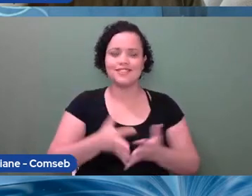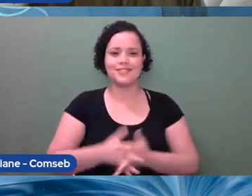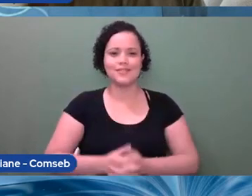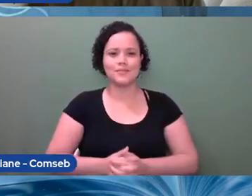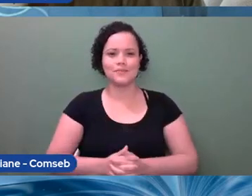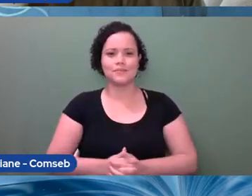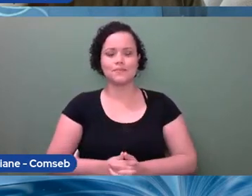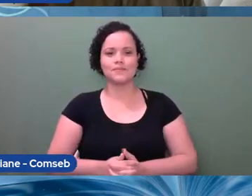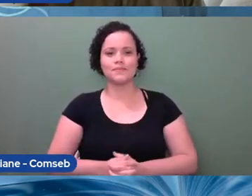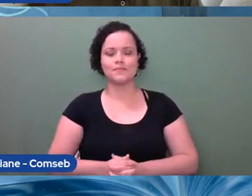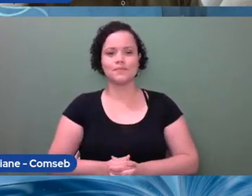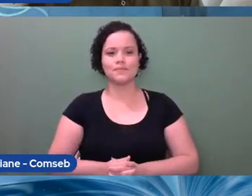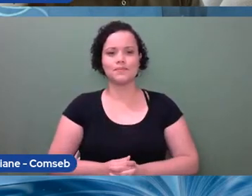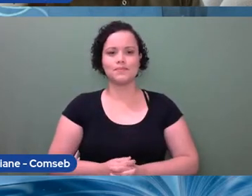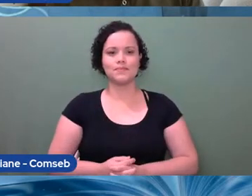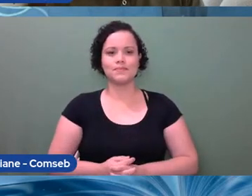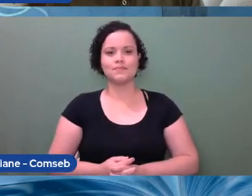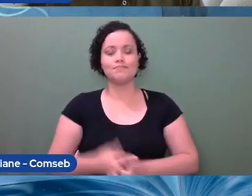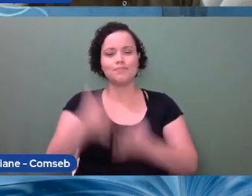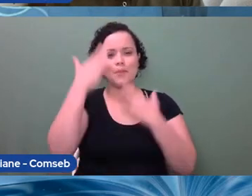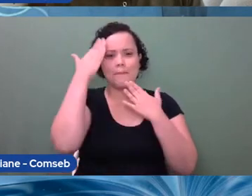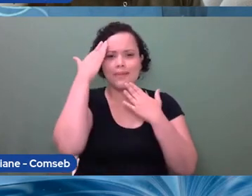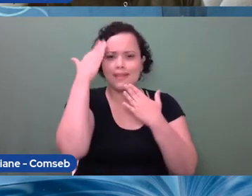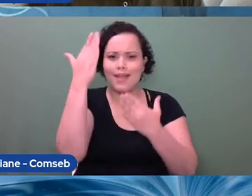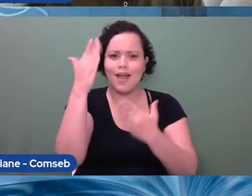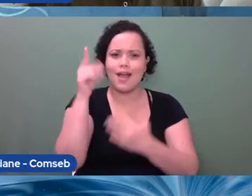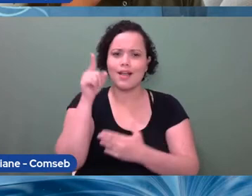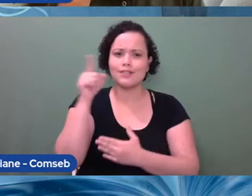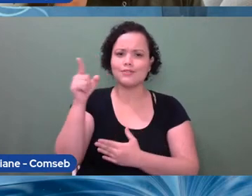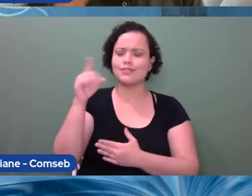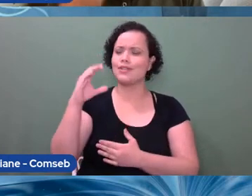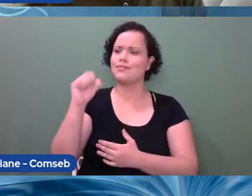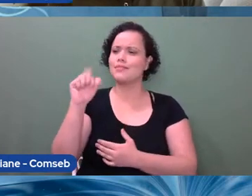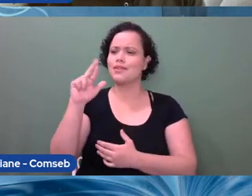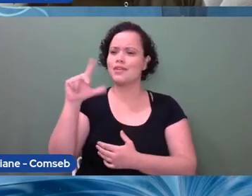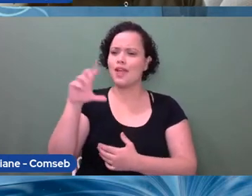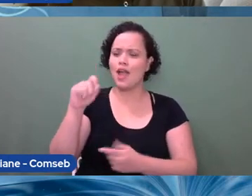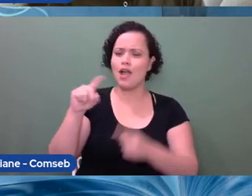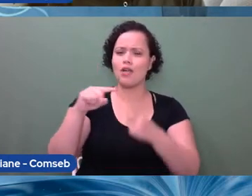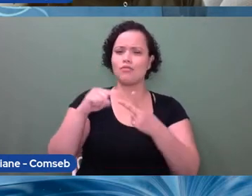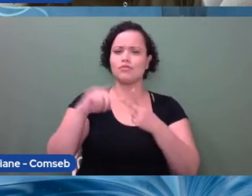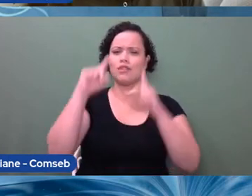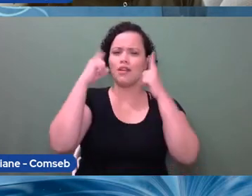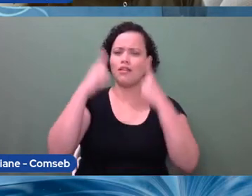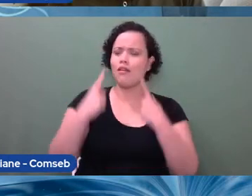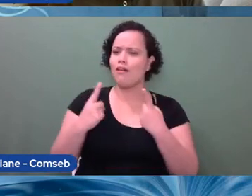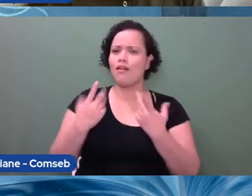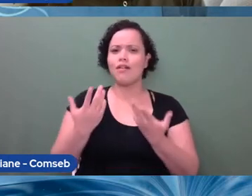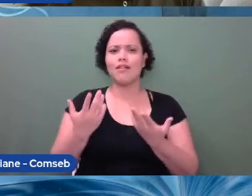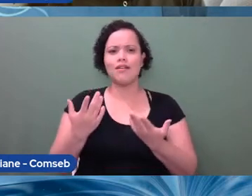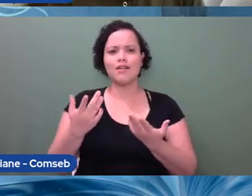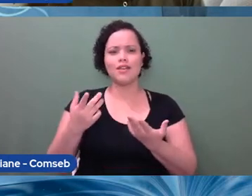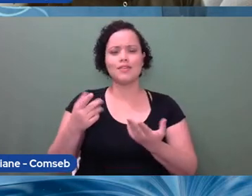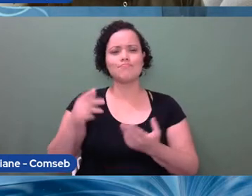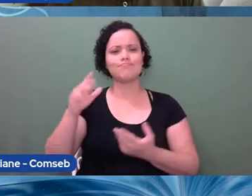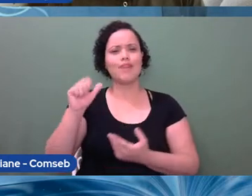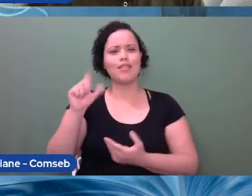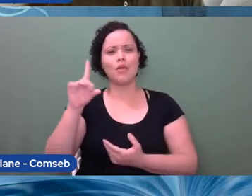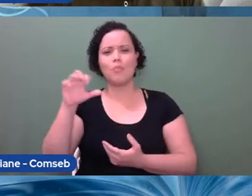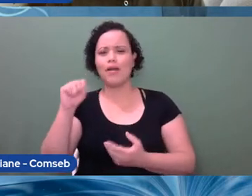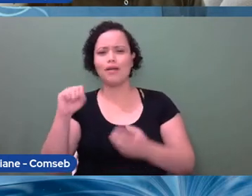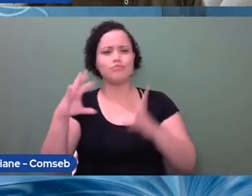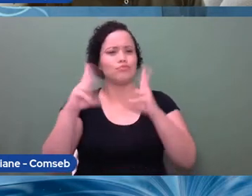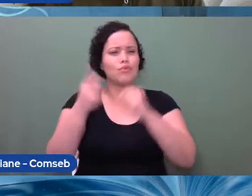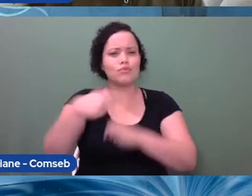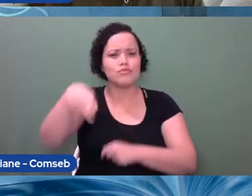obrigado, Cris, Carlos, Ariane, nossos amigos Pedro Alberto, Tassílio, nossos internautas, o